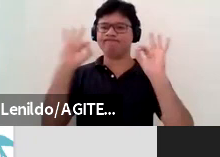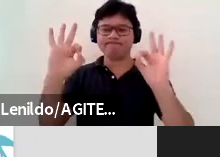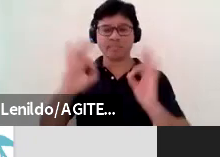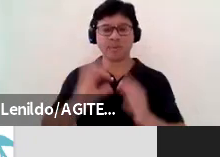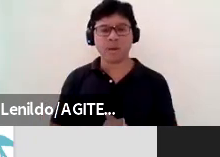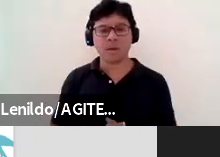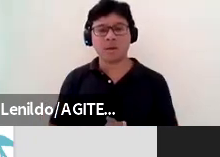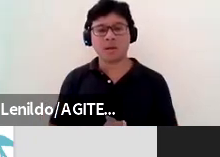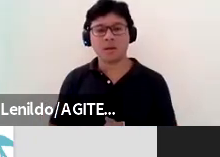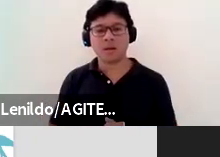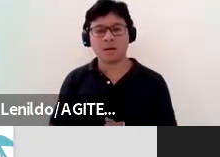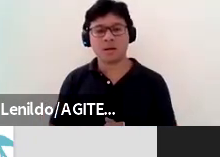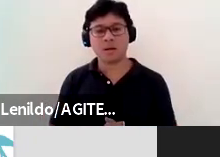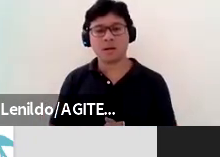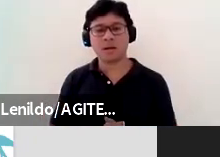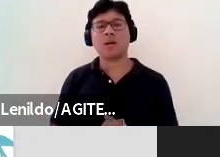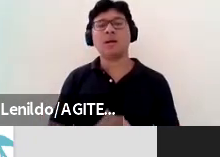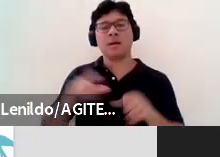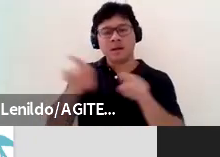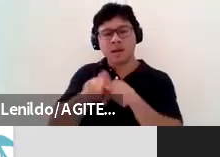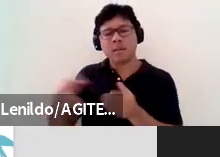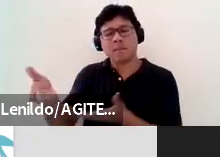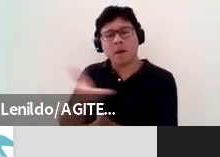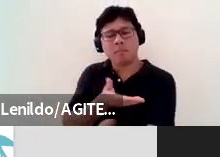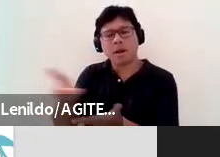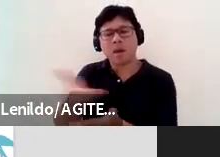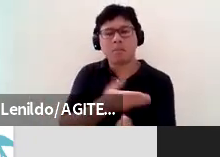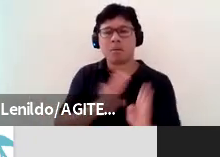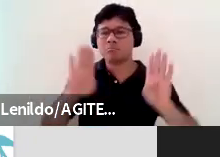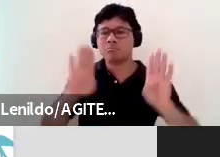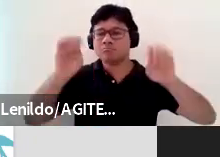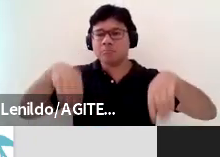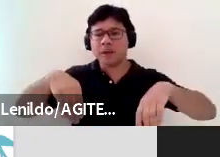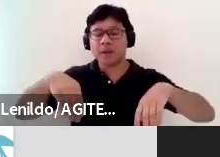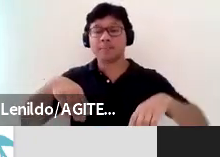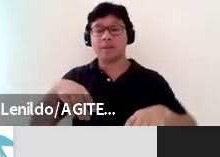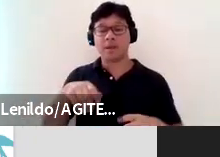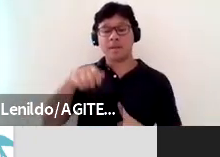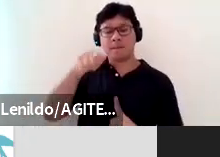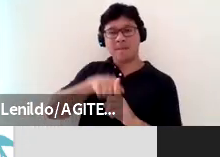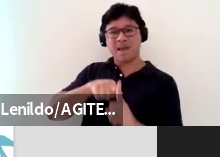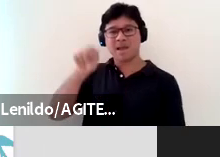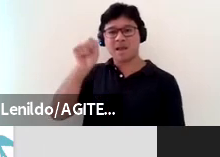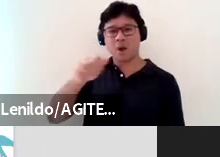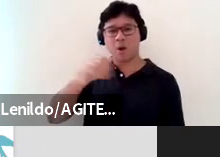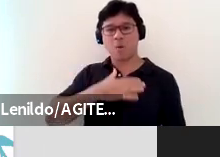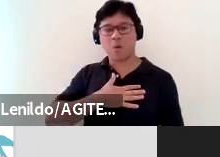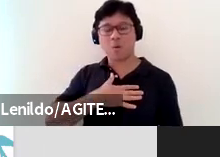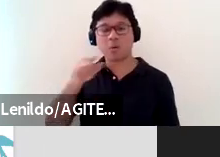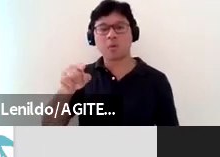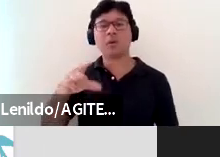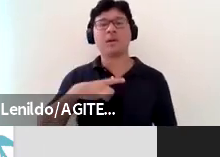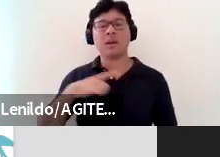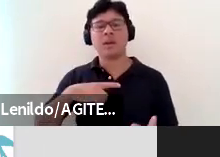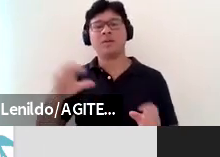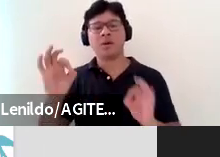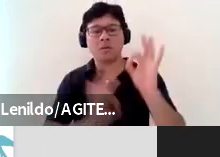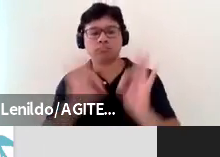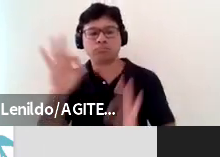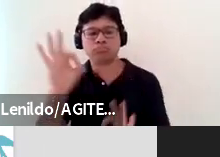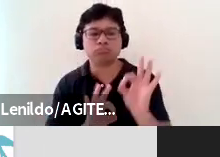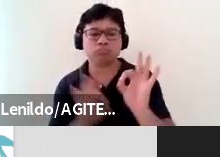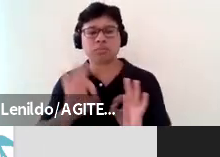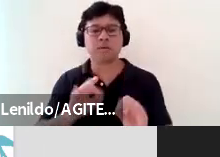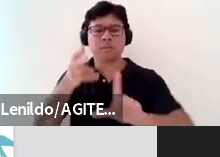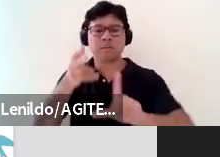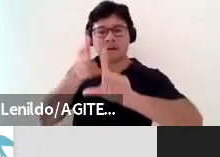Rendeu super bem, funcionou muito bem. Em agosto, a gente fez algumas lives com a Regina Lira e com a Regiane Vernars, que a gente não